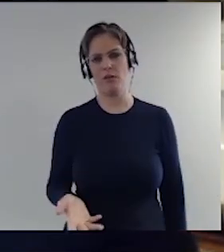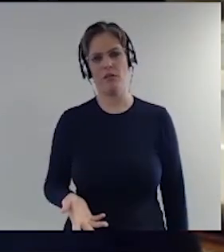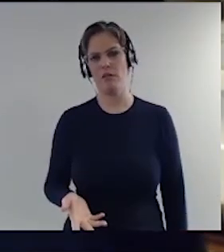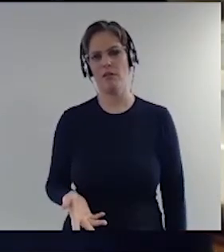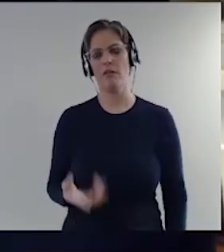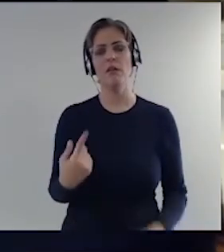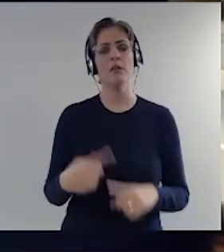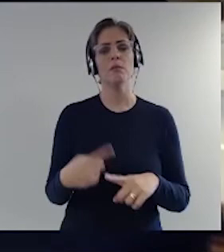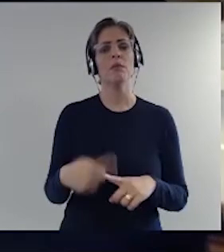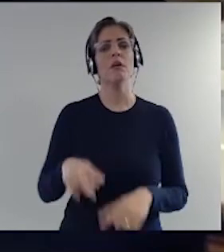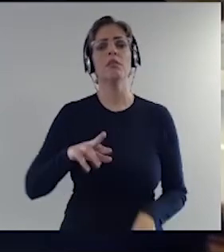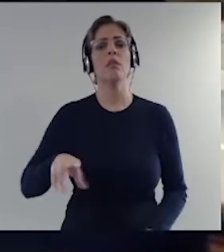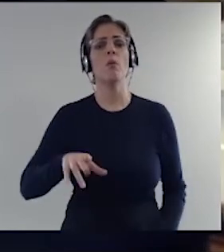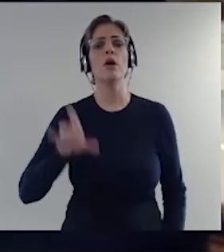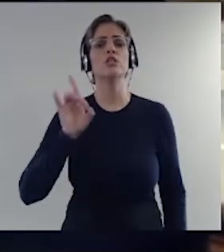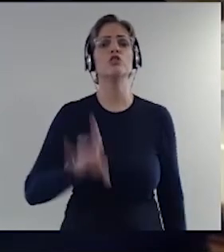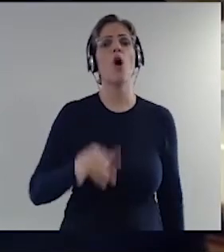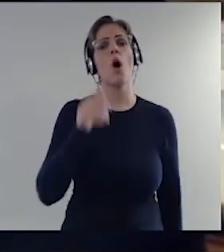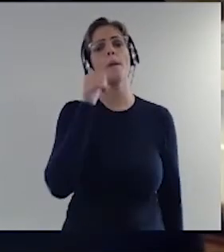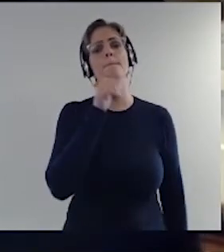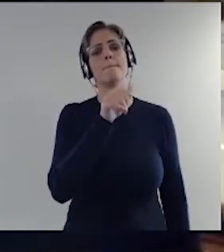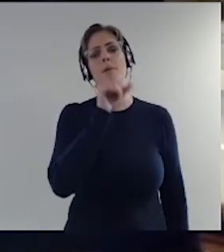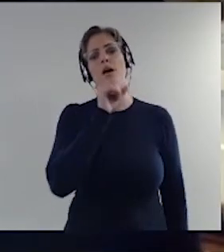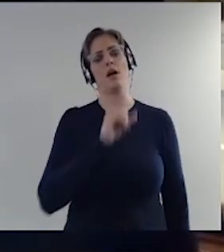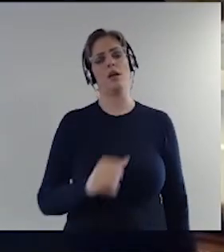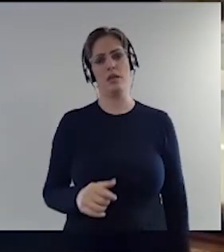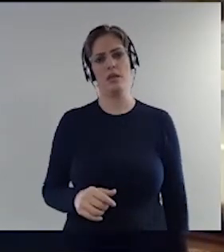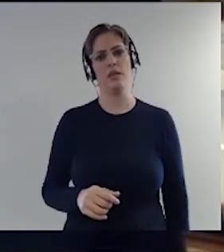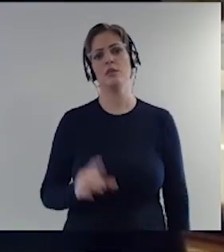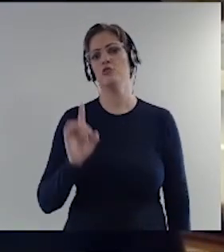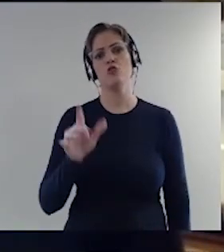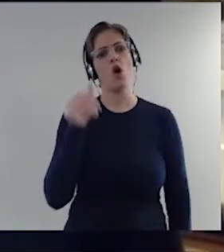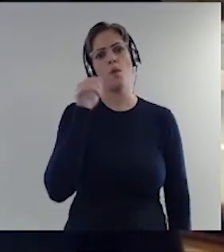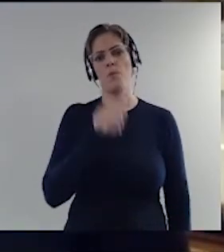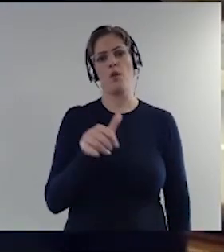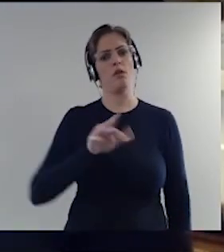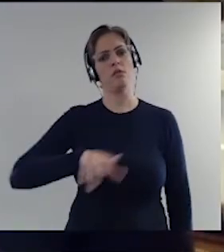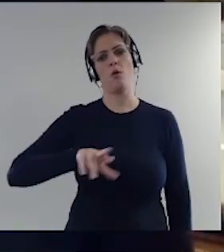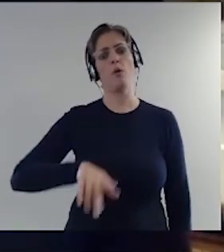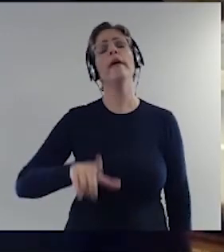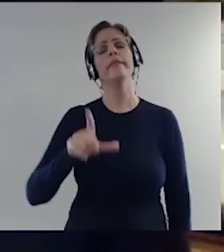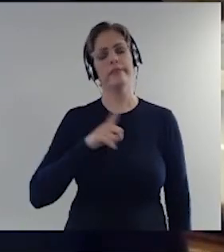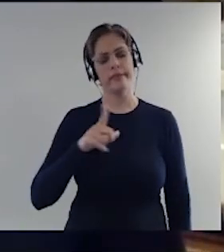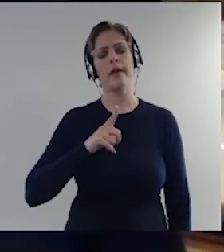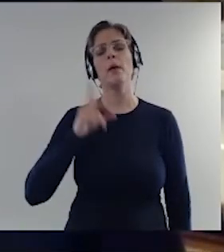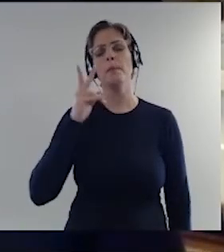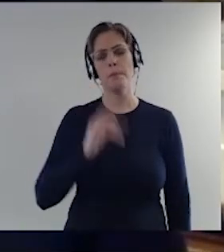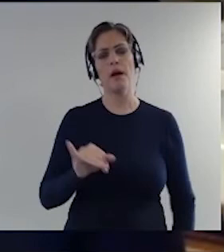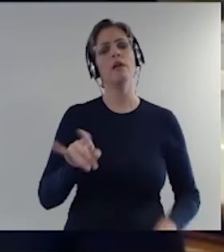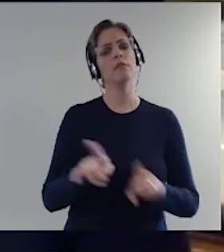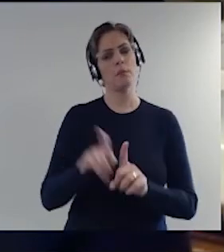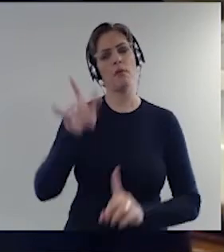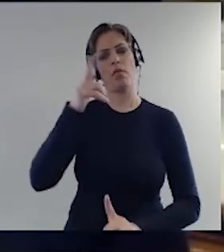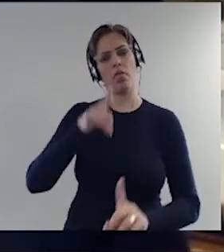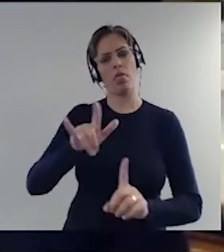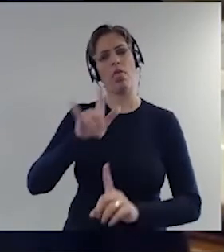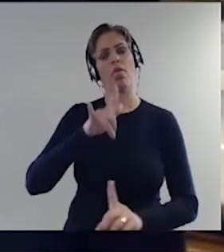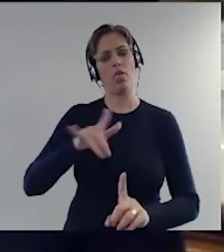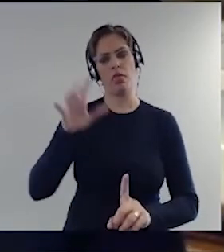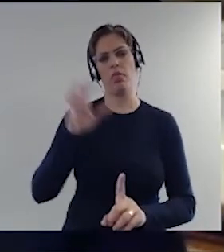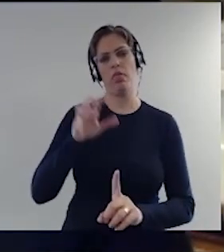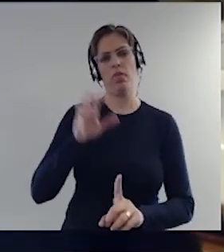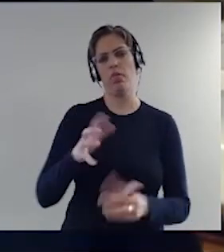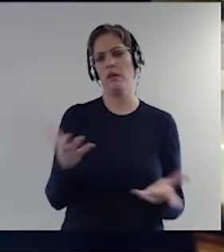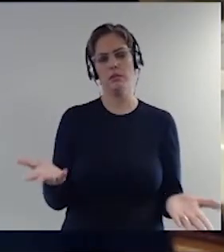não é um ato exclusivo da mãe, da mulher, todos nós soubemos, os pais também alienam, não fosse isso, não